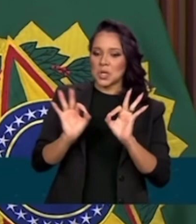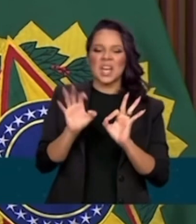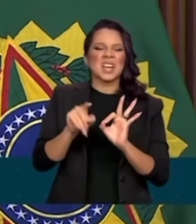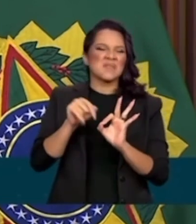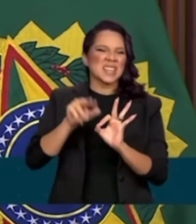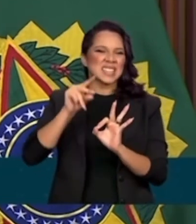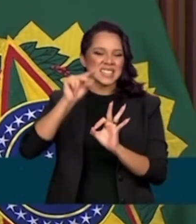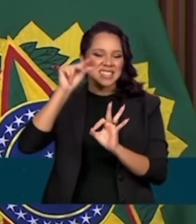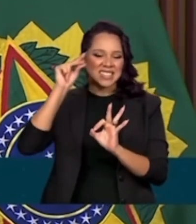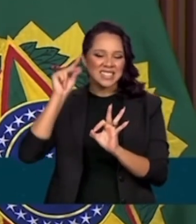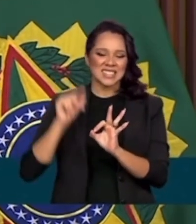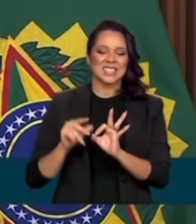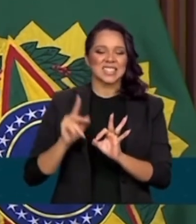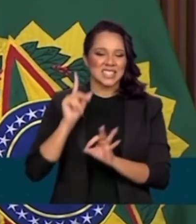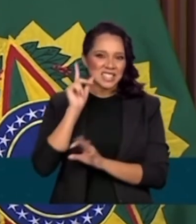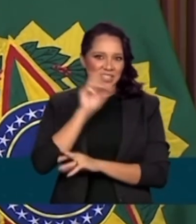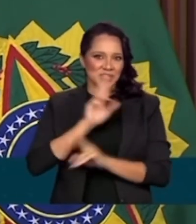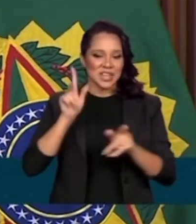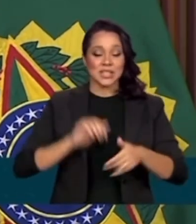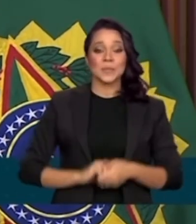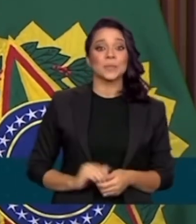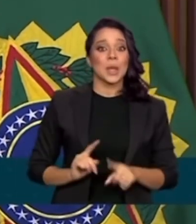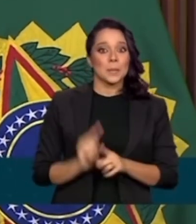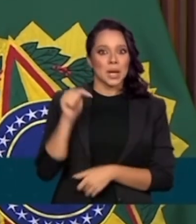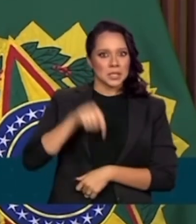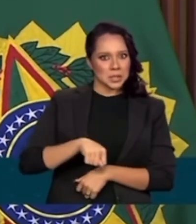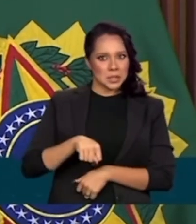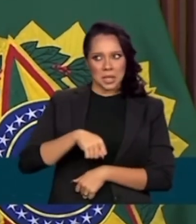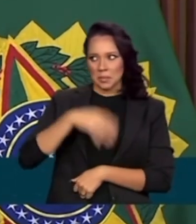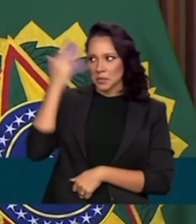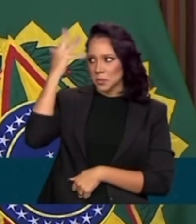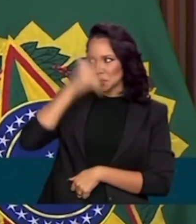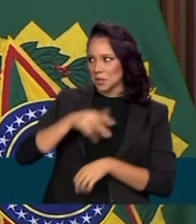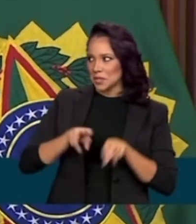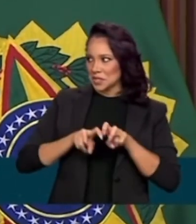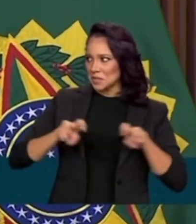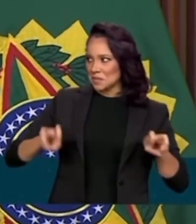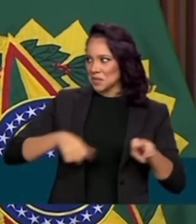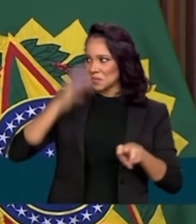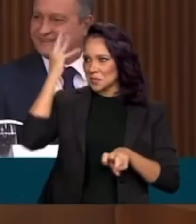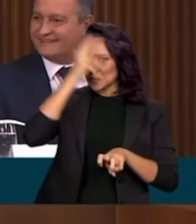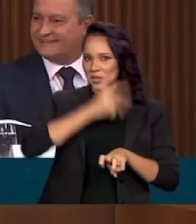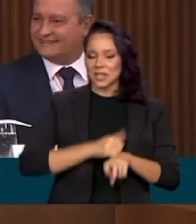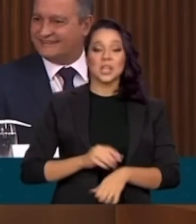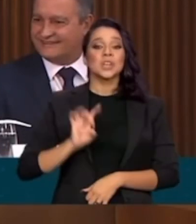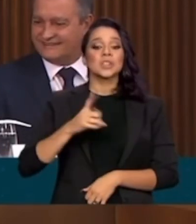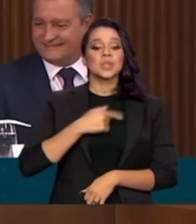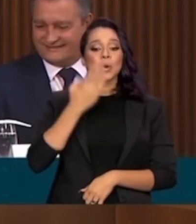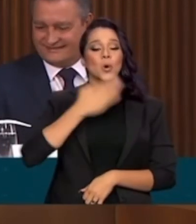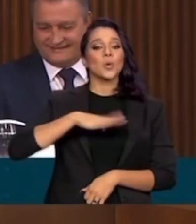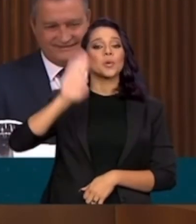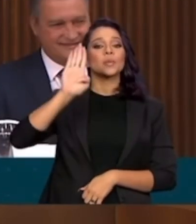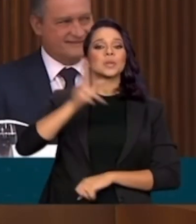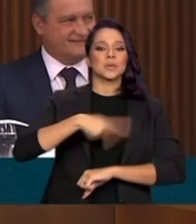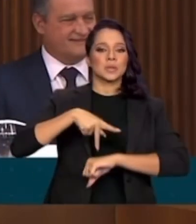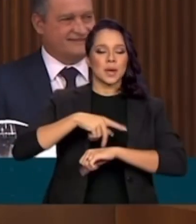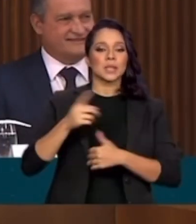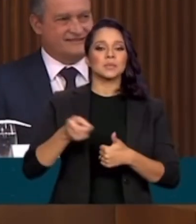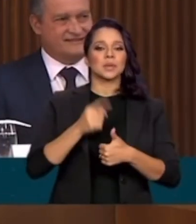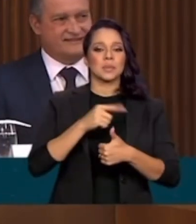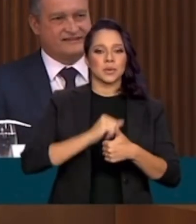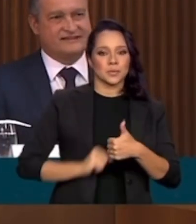rústica. Mas essa aqui está mais bonita. E eu só tenho um compromisso com esse país.